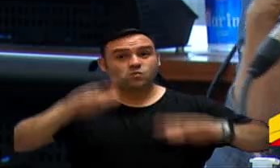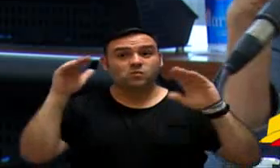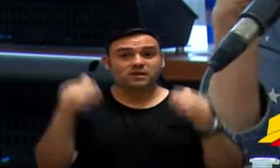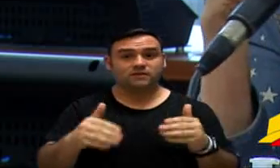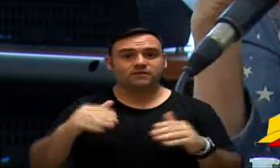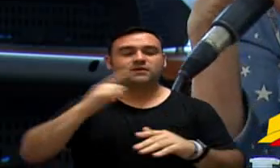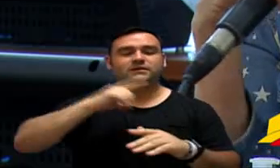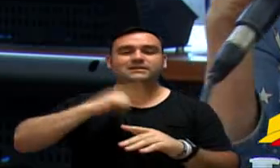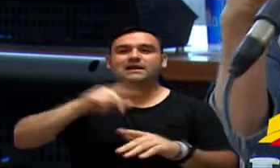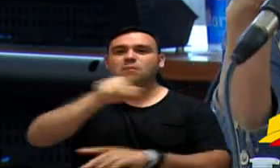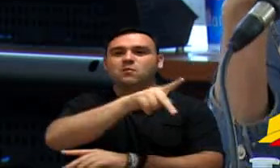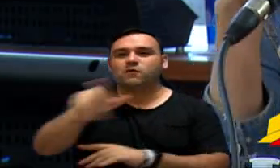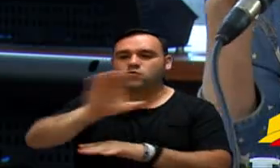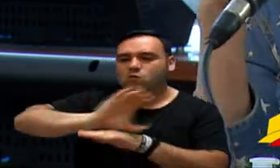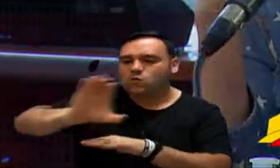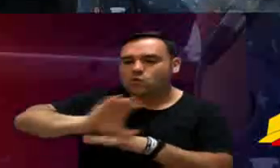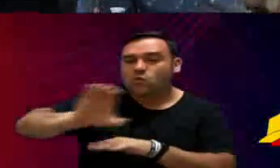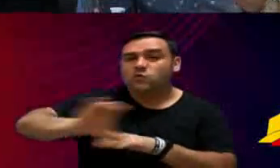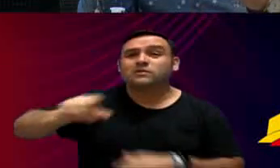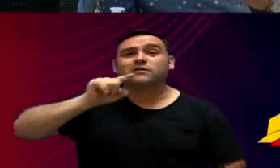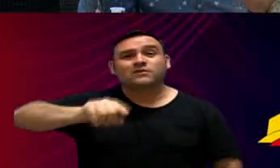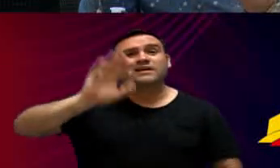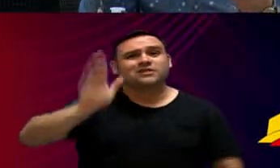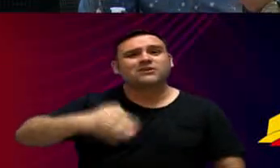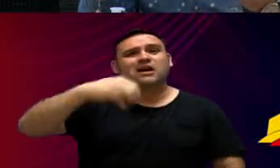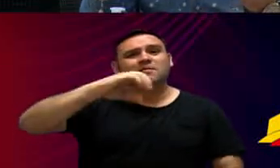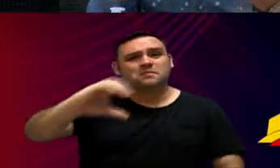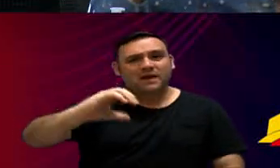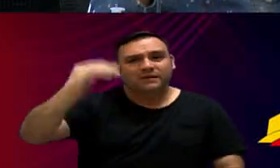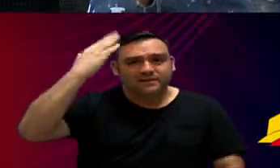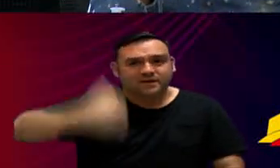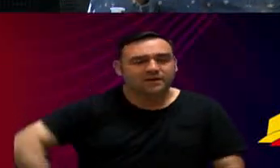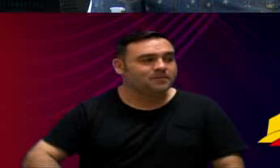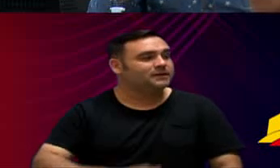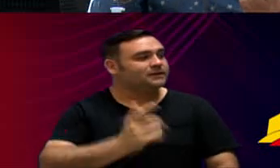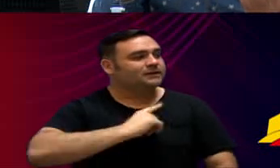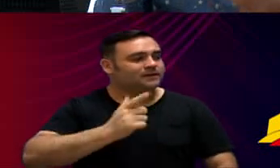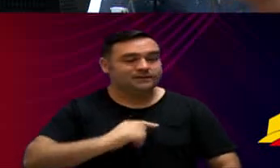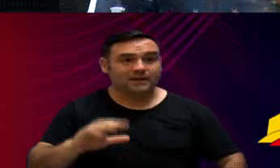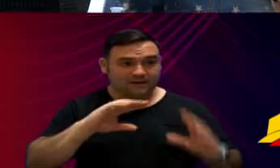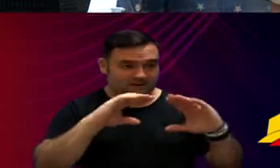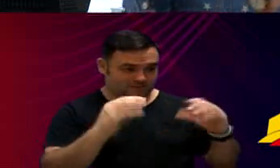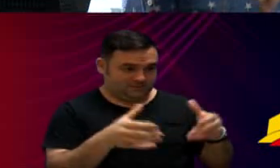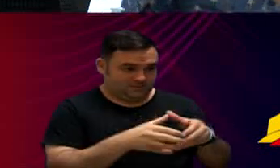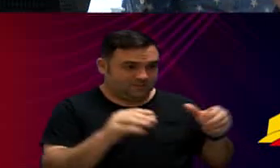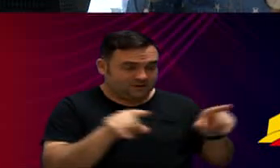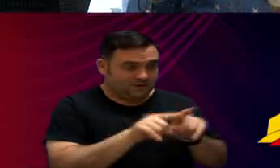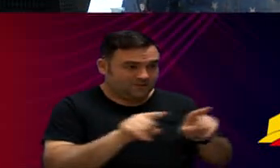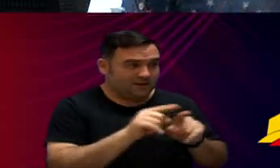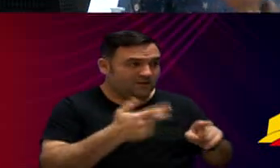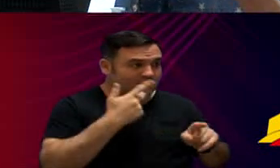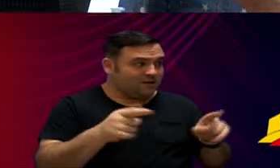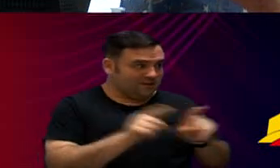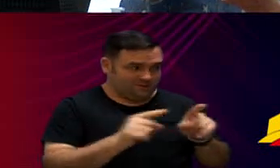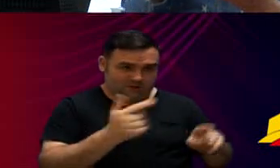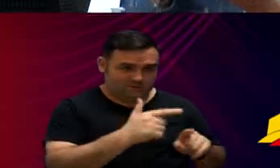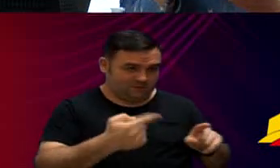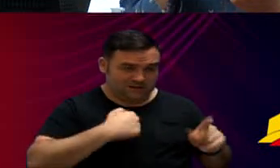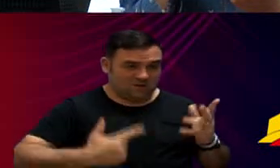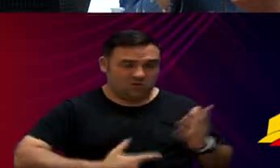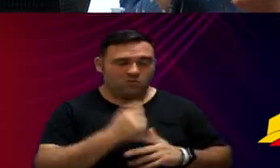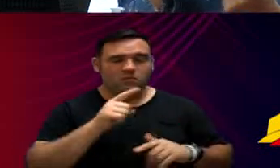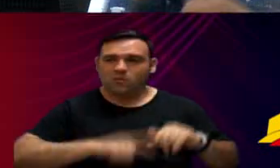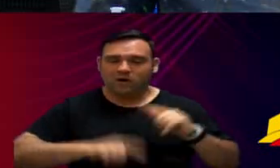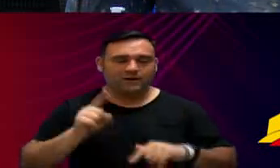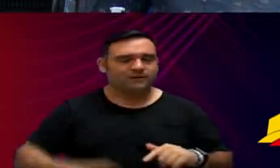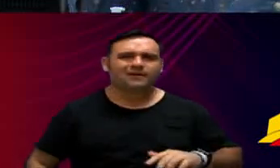específicos, formação de professores... Federal. A senhora já foi do MEC, programas, a senhora sabe. Programas desta classe, agora vai dizer que porque senhora, não tem, vamos comprar porcaria?